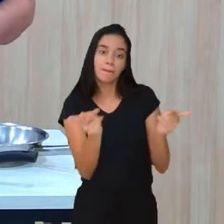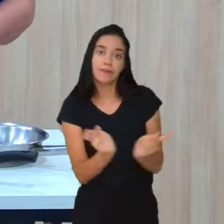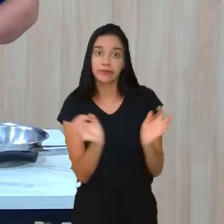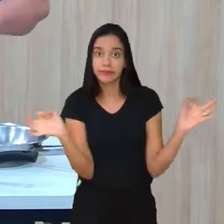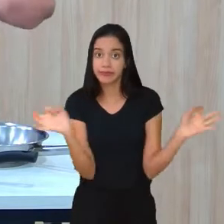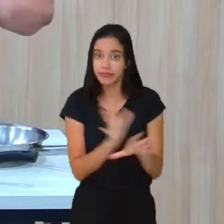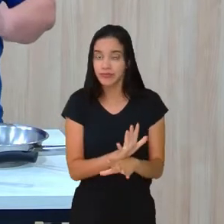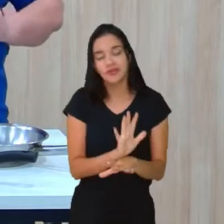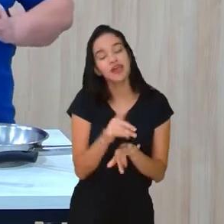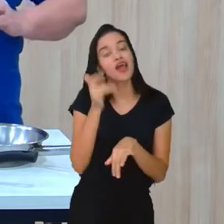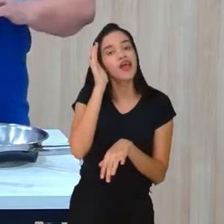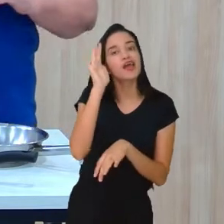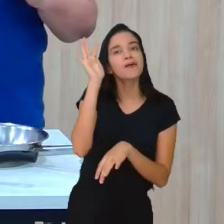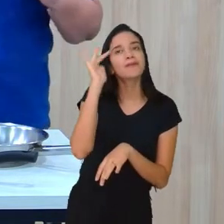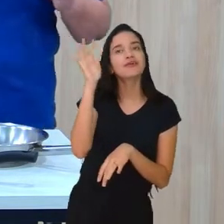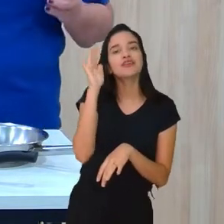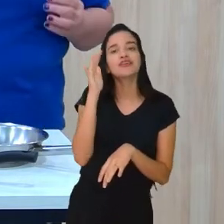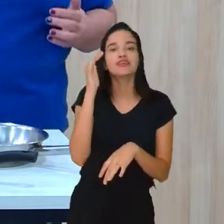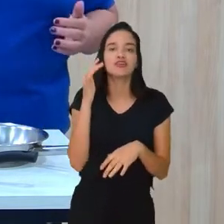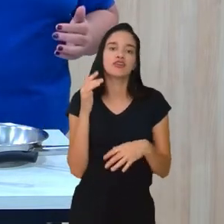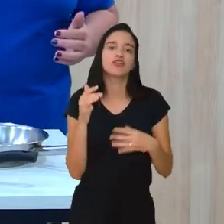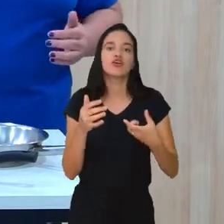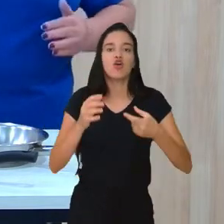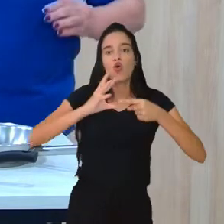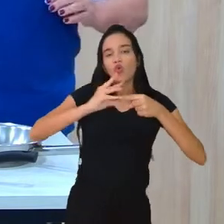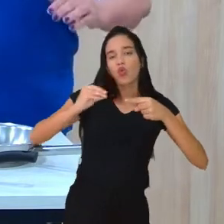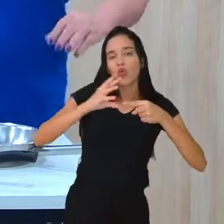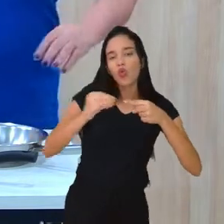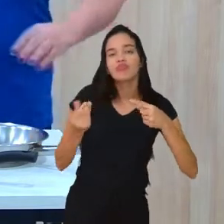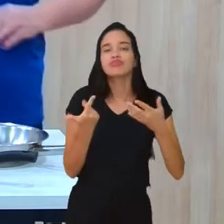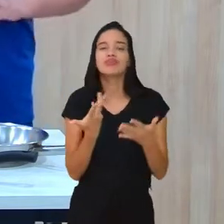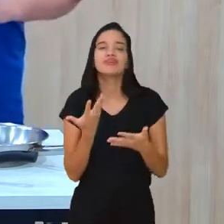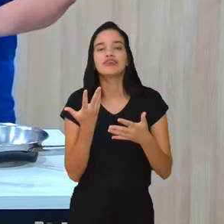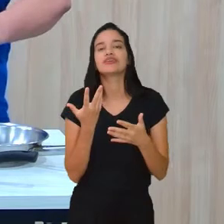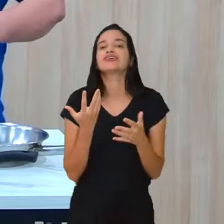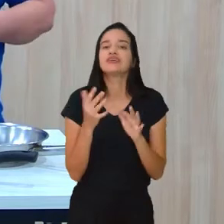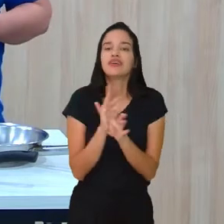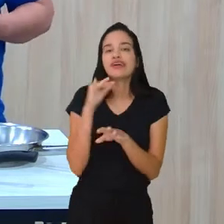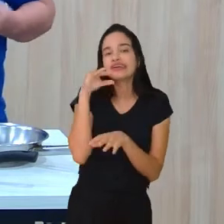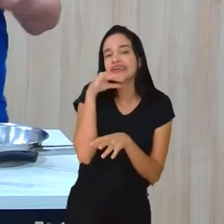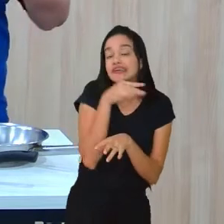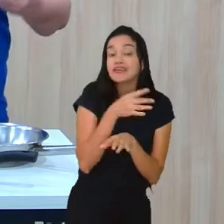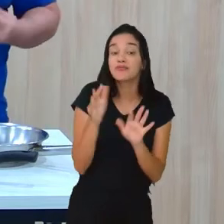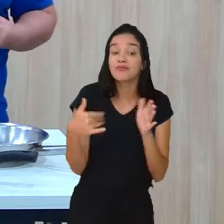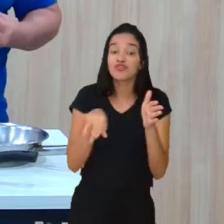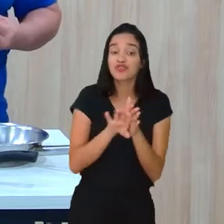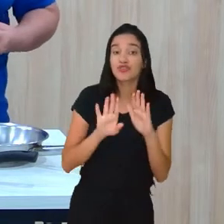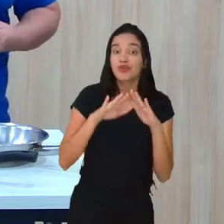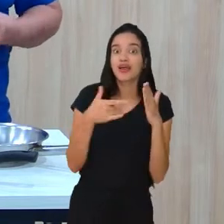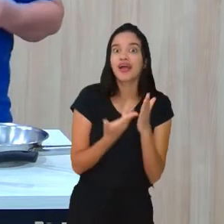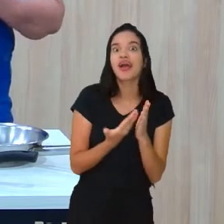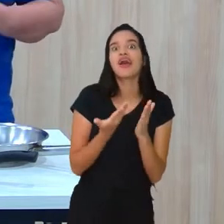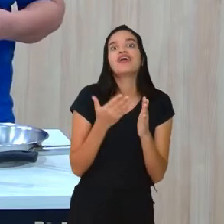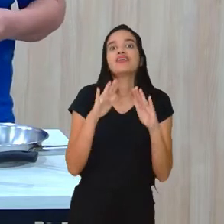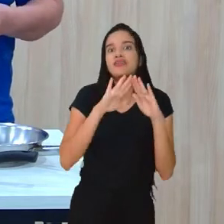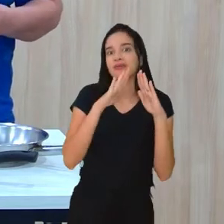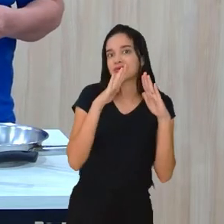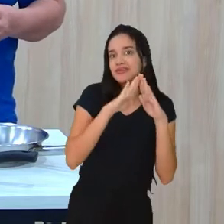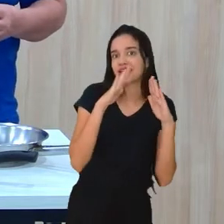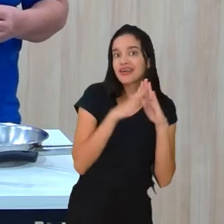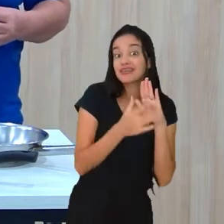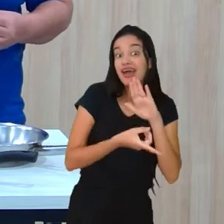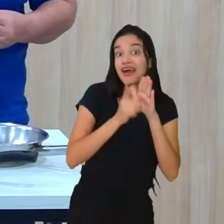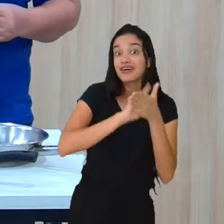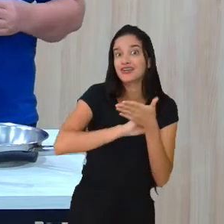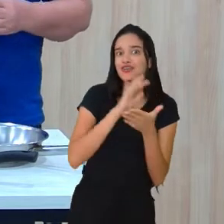prontos. Imagina aí umas coxinhas bem quentinhas para chegar na nossa casa antes da hora do jogo. Maravilhoso, não é,